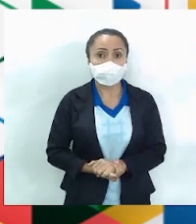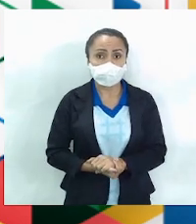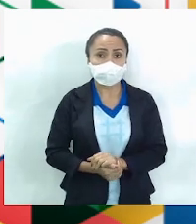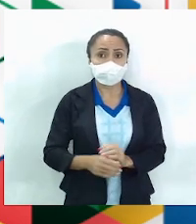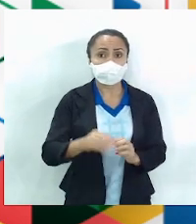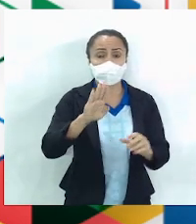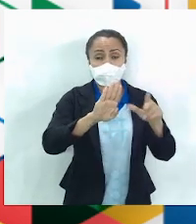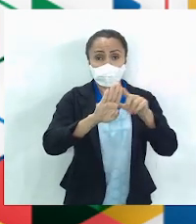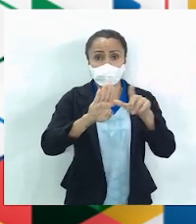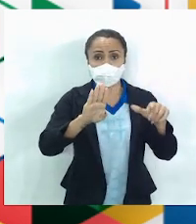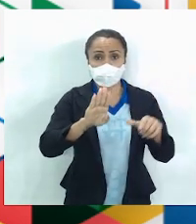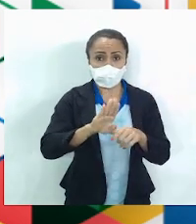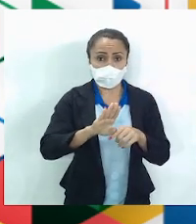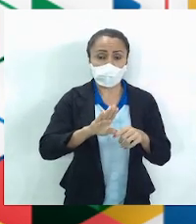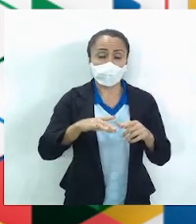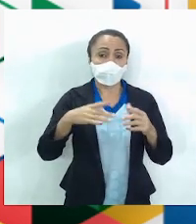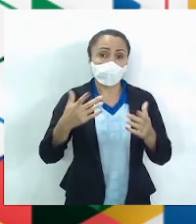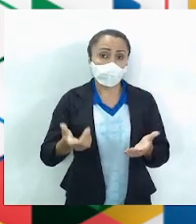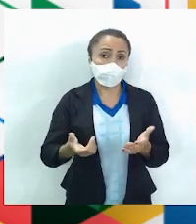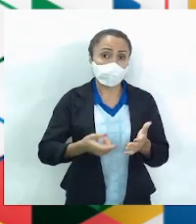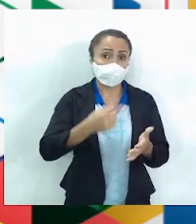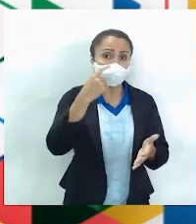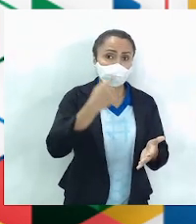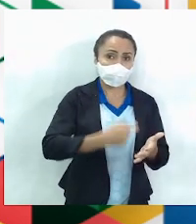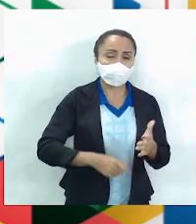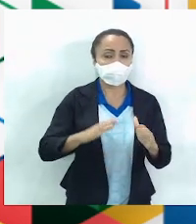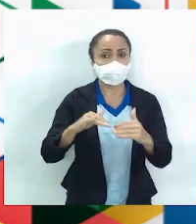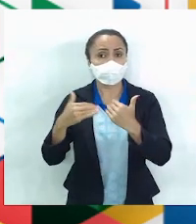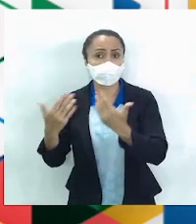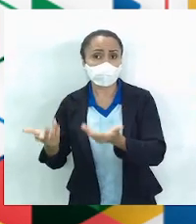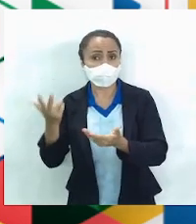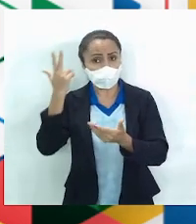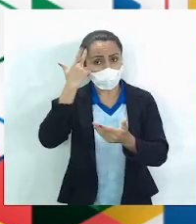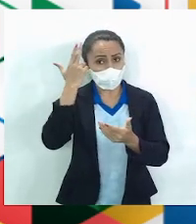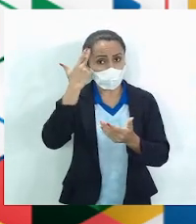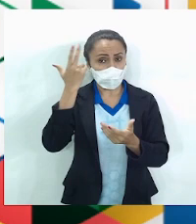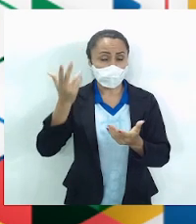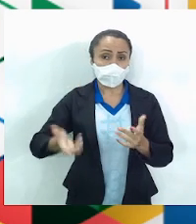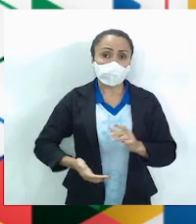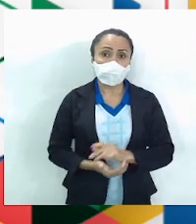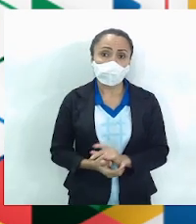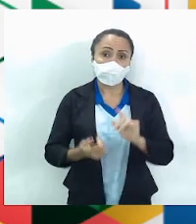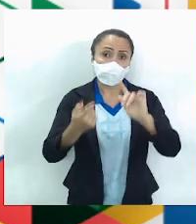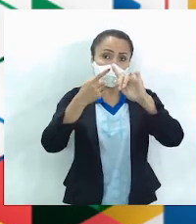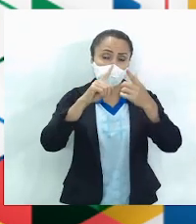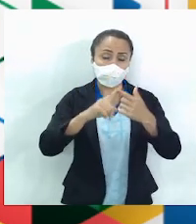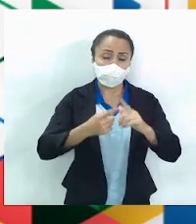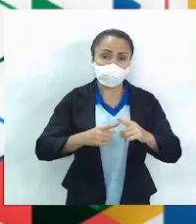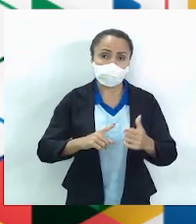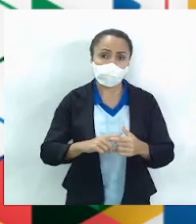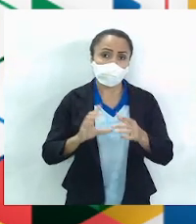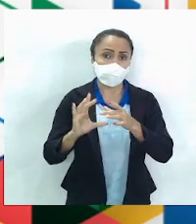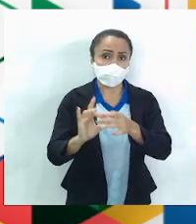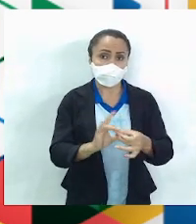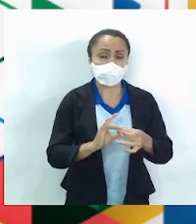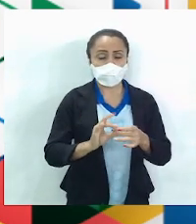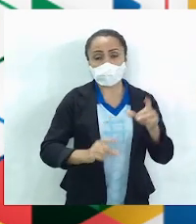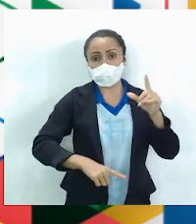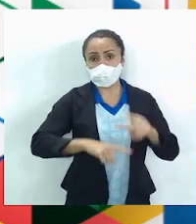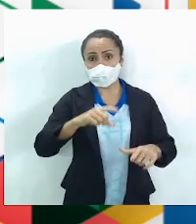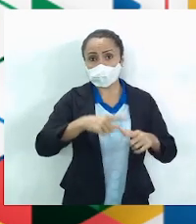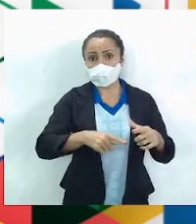Uma tarifa externa comum que representa a coesão do bloco em taxar os